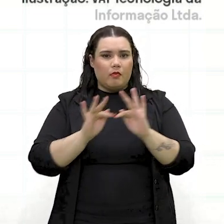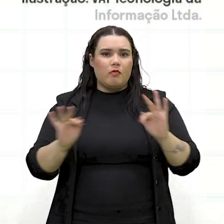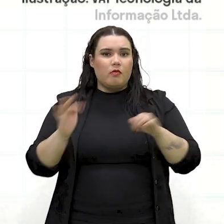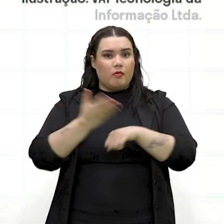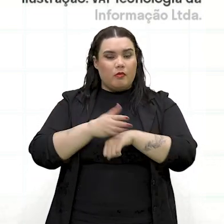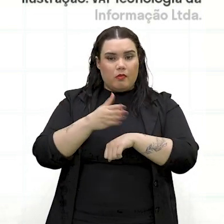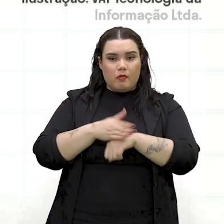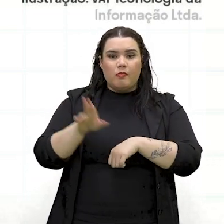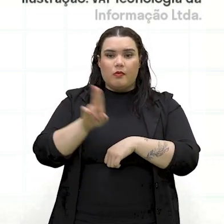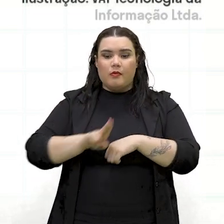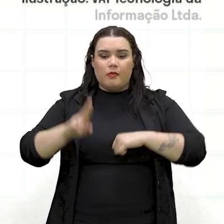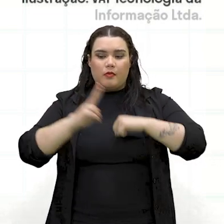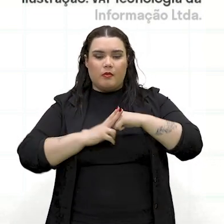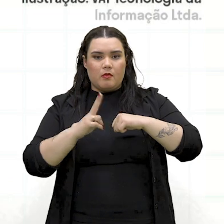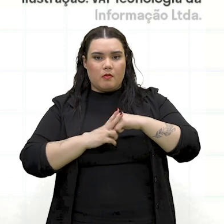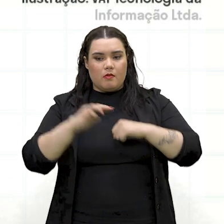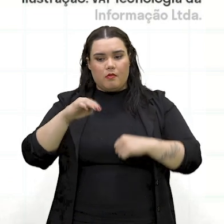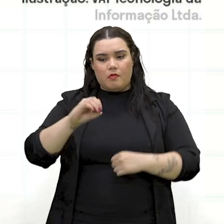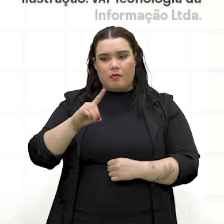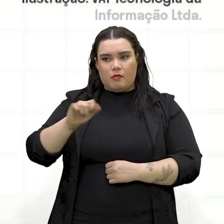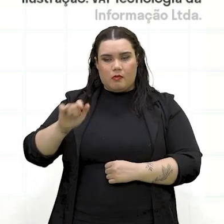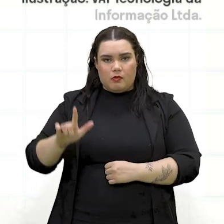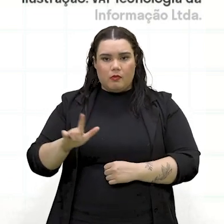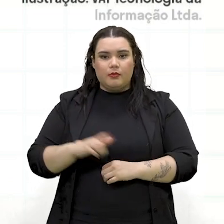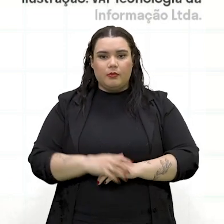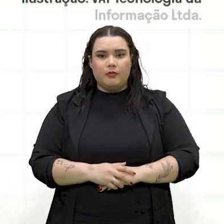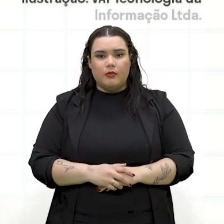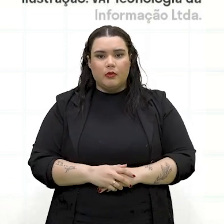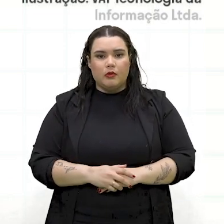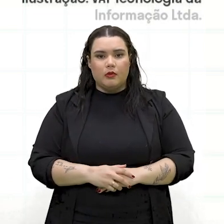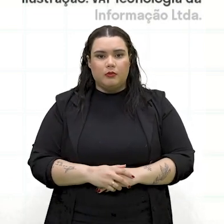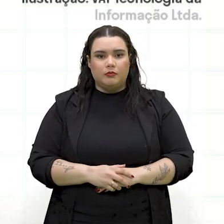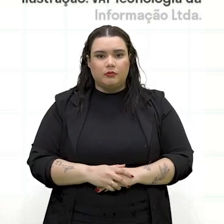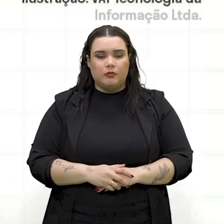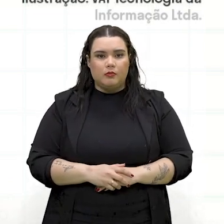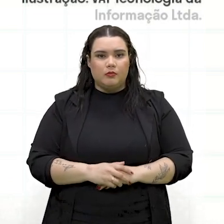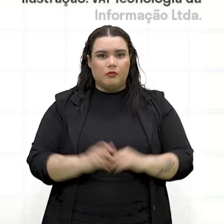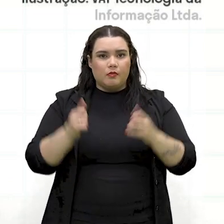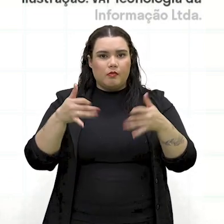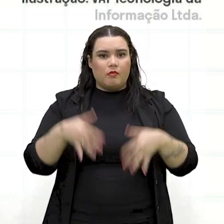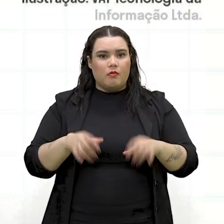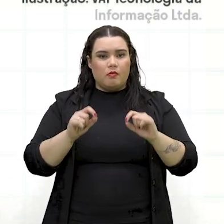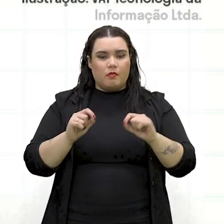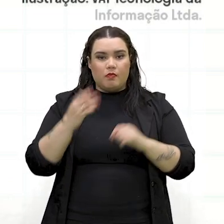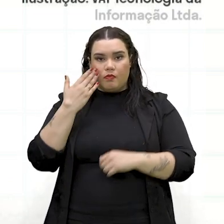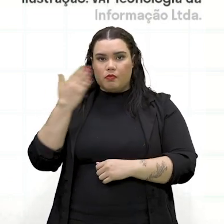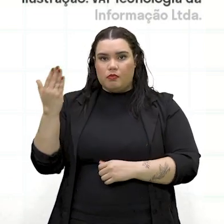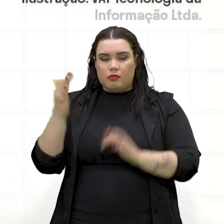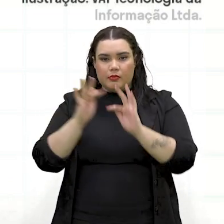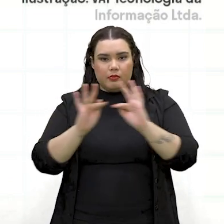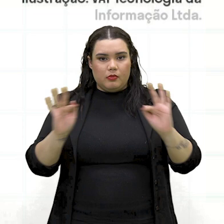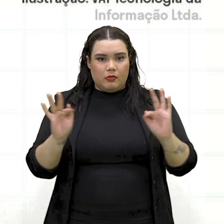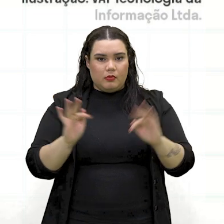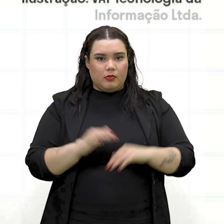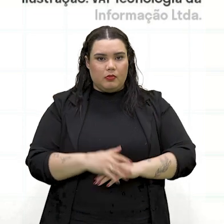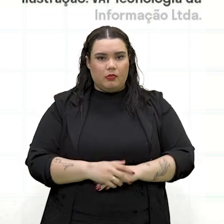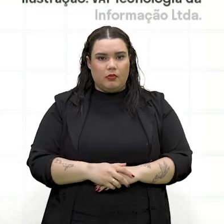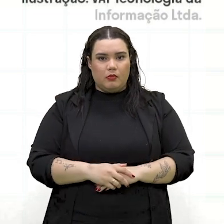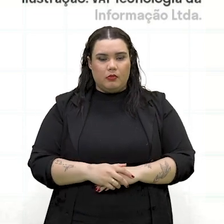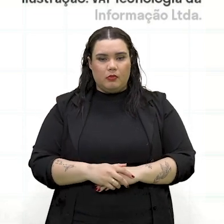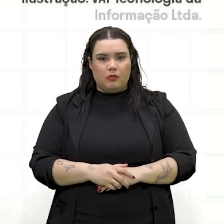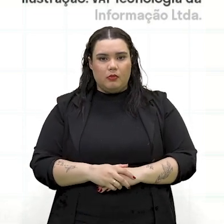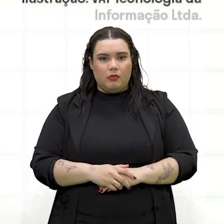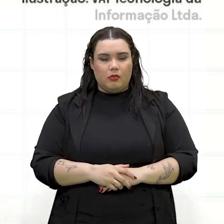também do modal can como pedidos. Vejam que ele fala assim: Hey Solomon, lend me some